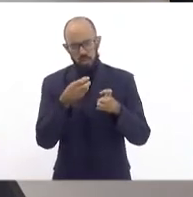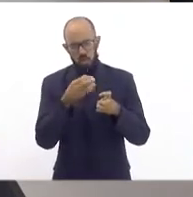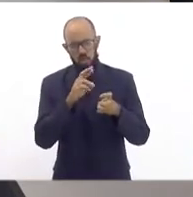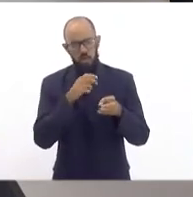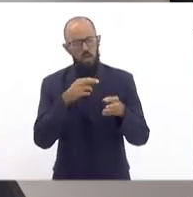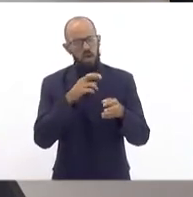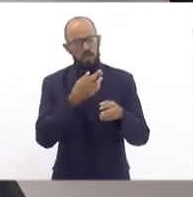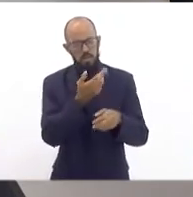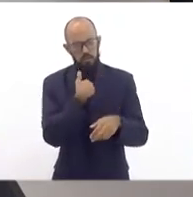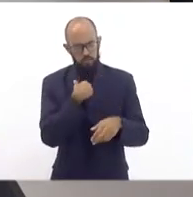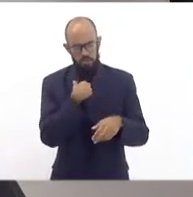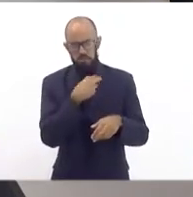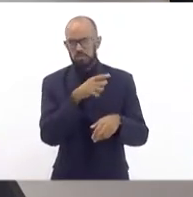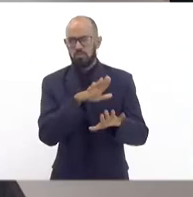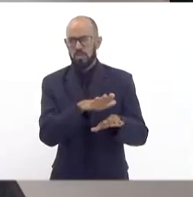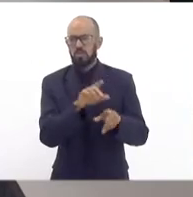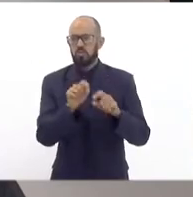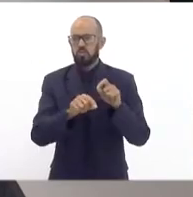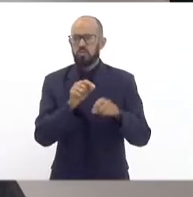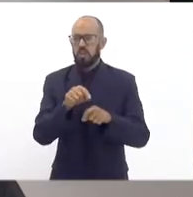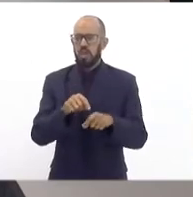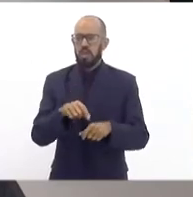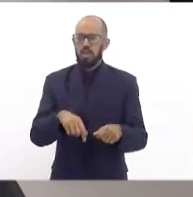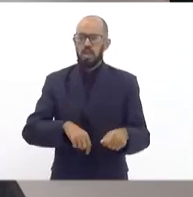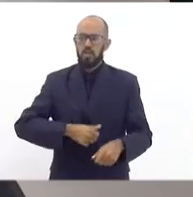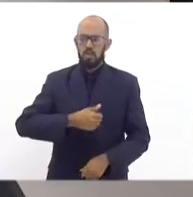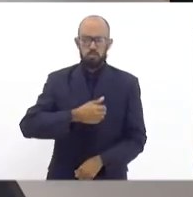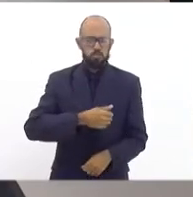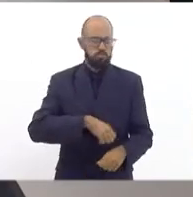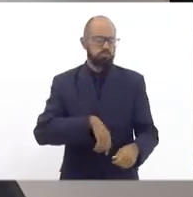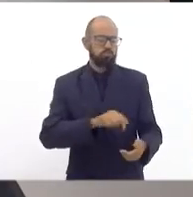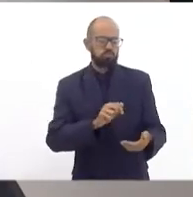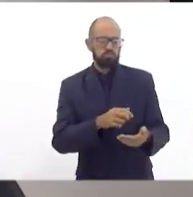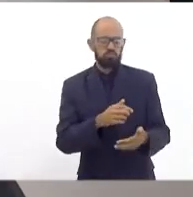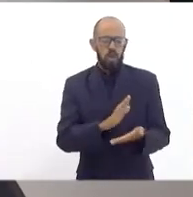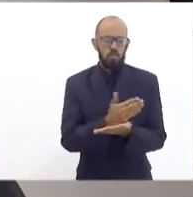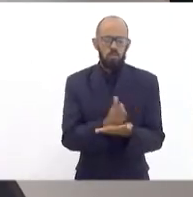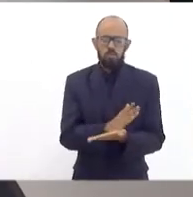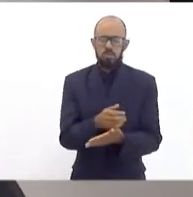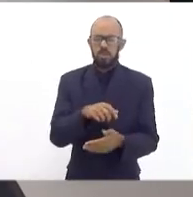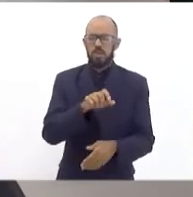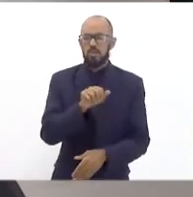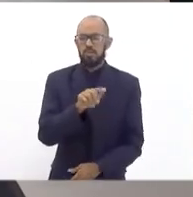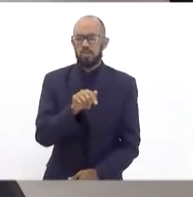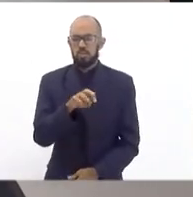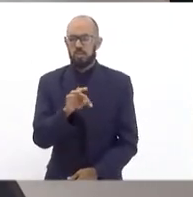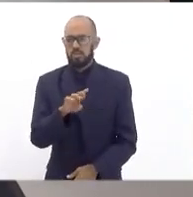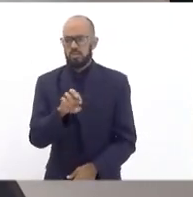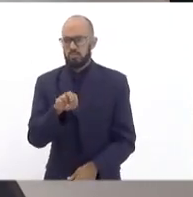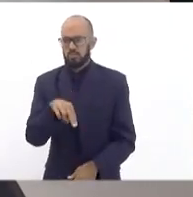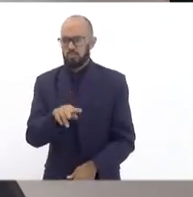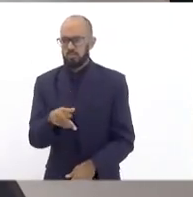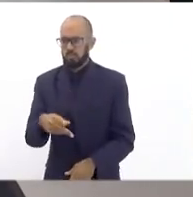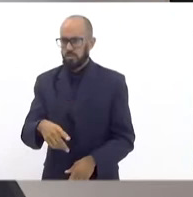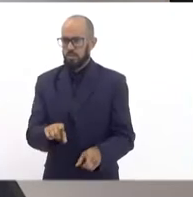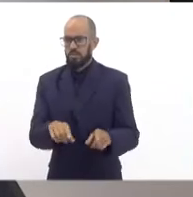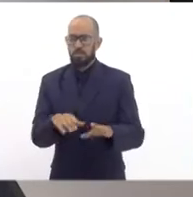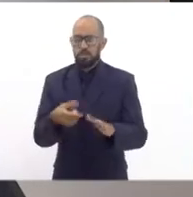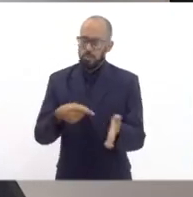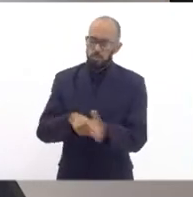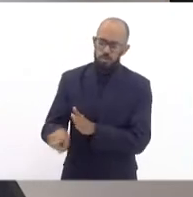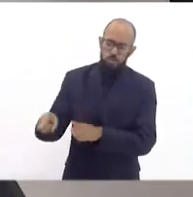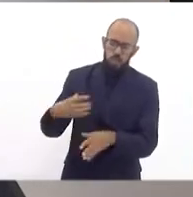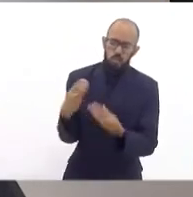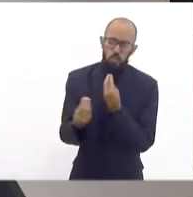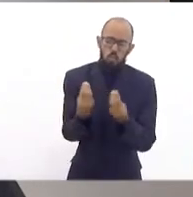e uma dessas se refere à Getransp. Como é que a Getransp calcula o aumento